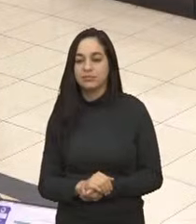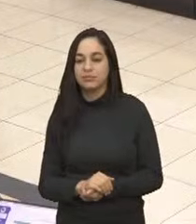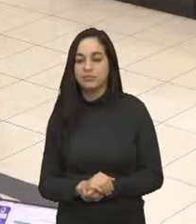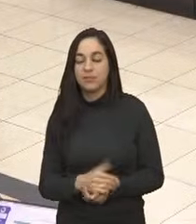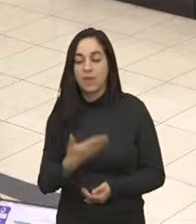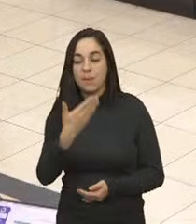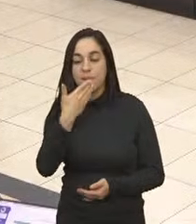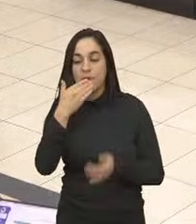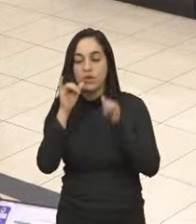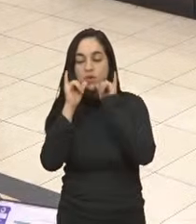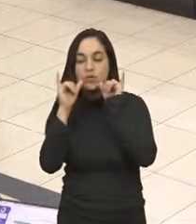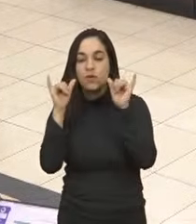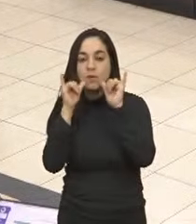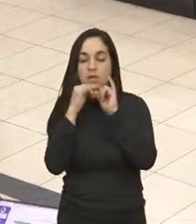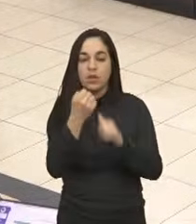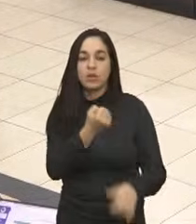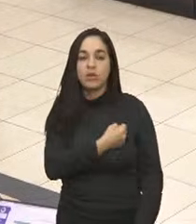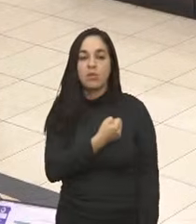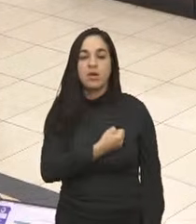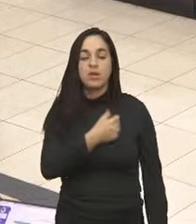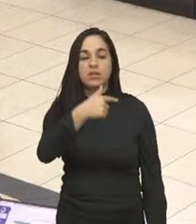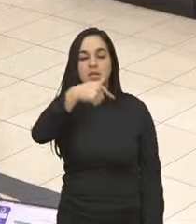Pedido de informações número